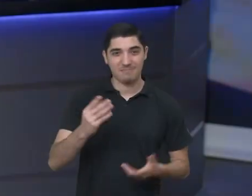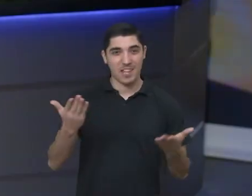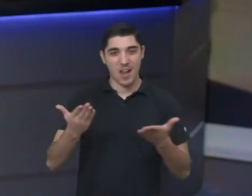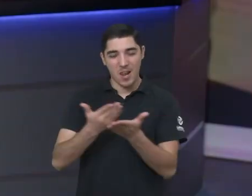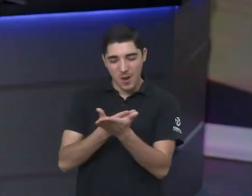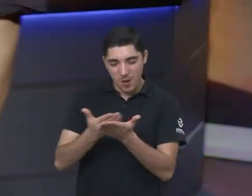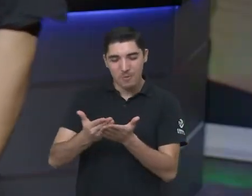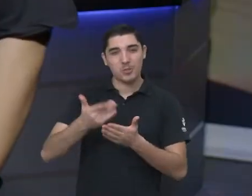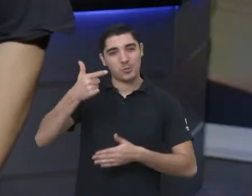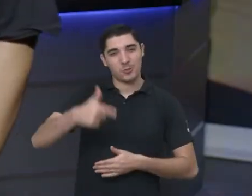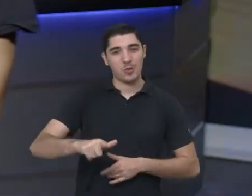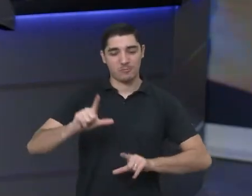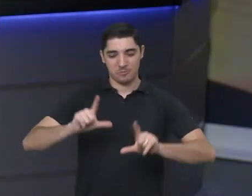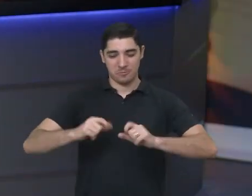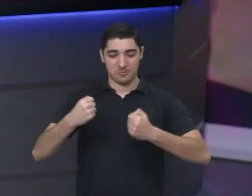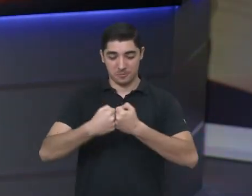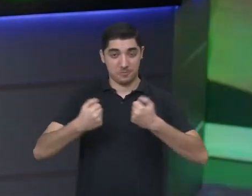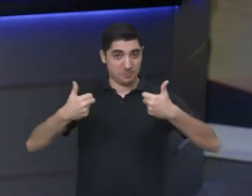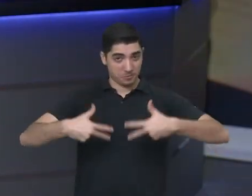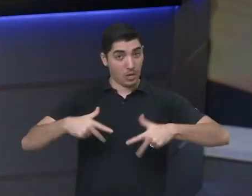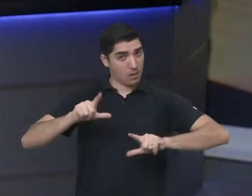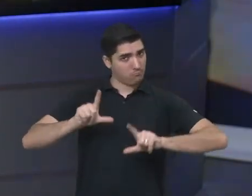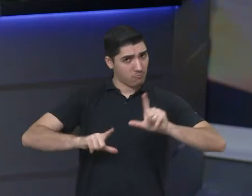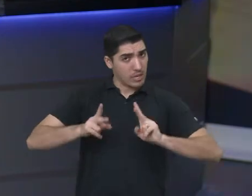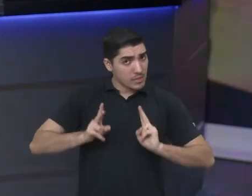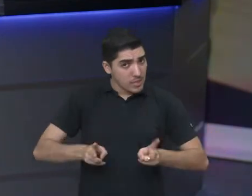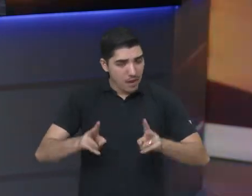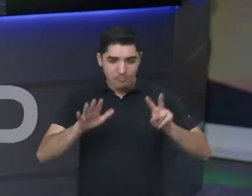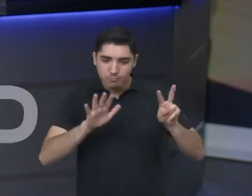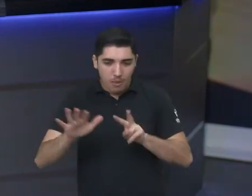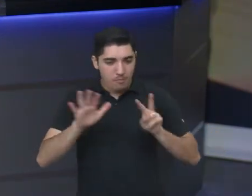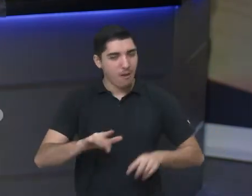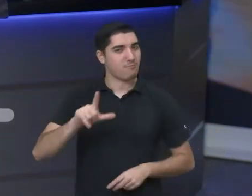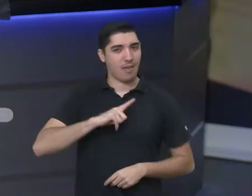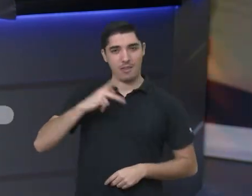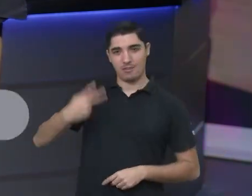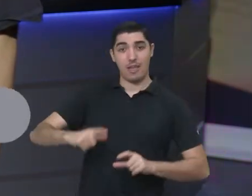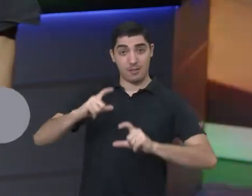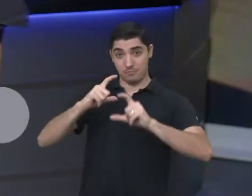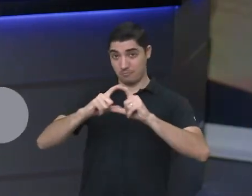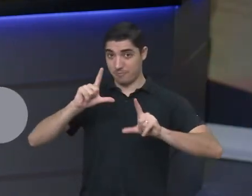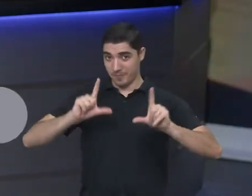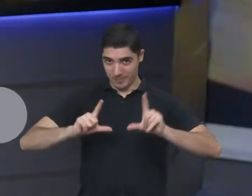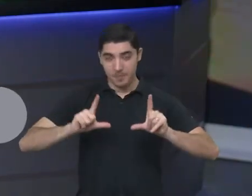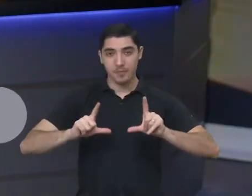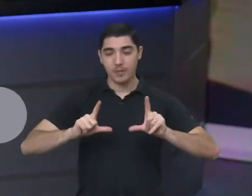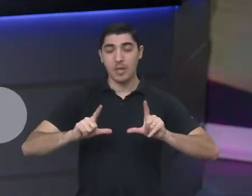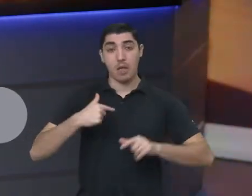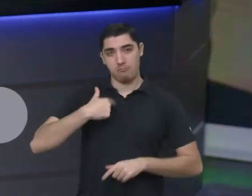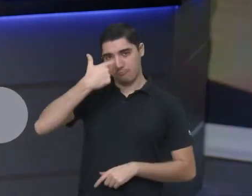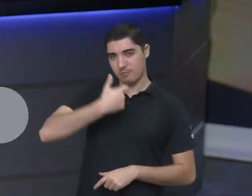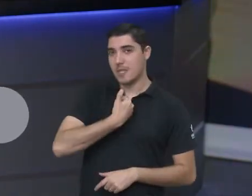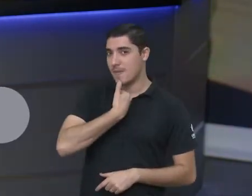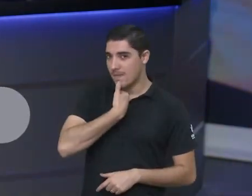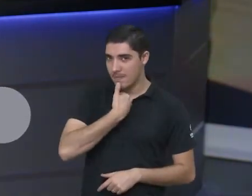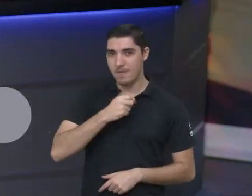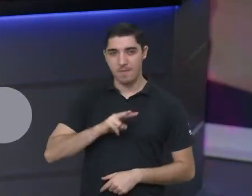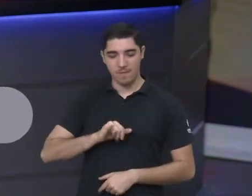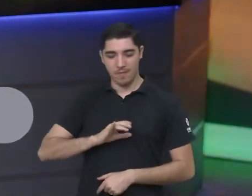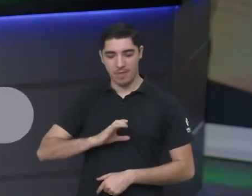isso aí, tá começando mais um Tá Ligado, o seu programa semanal aqui na TV Câmara de São José dos Campos. Olha, eu sou Vitor